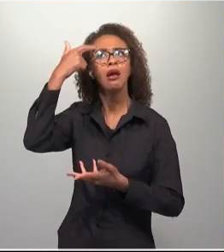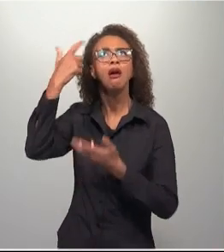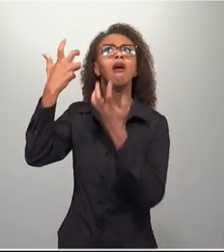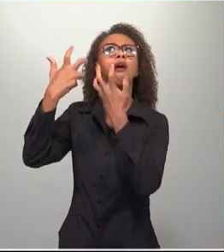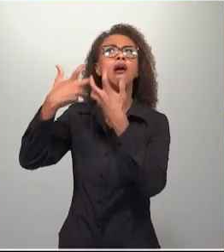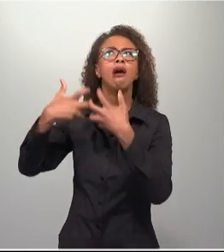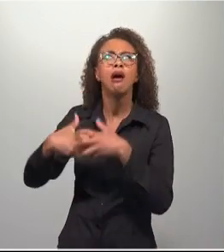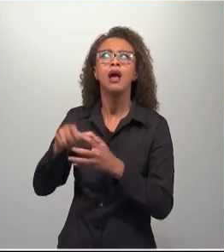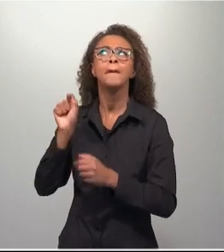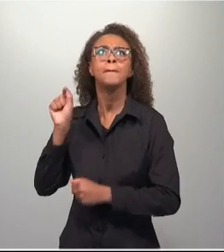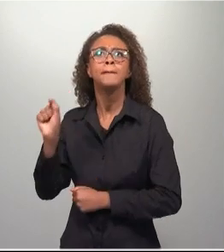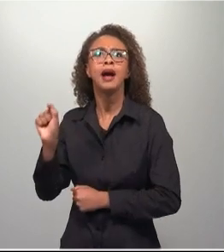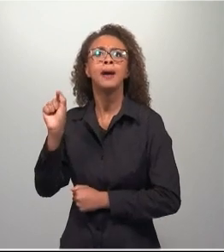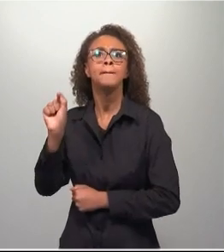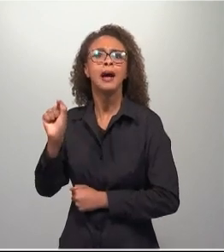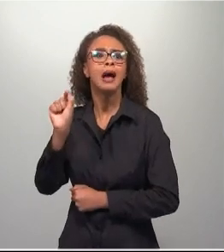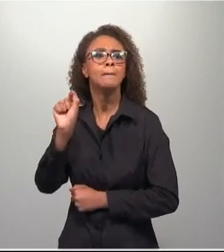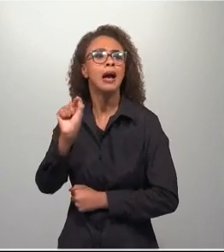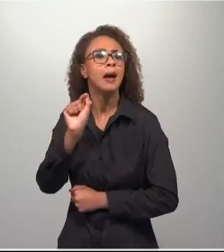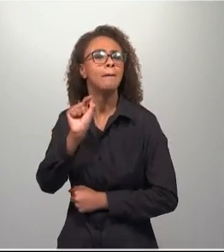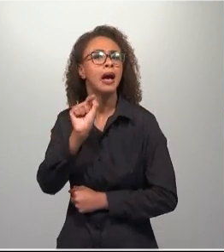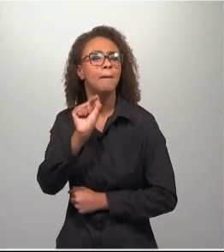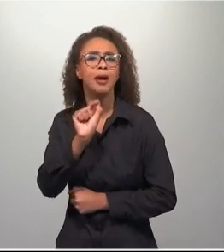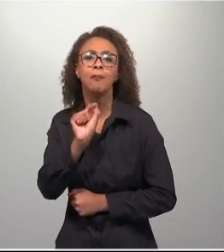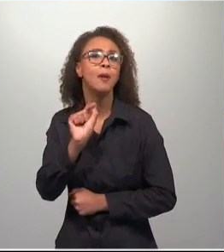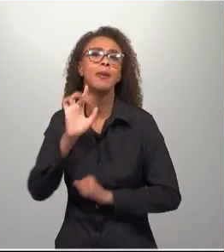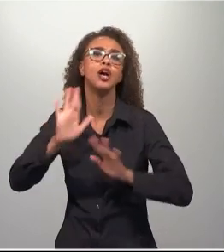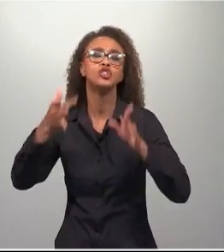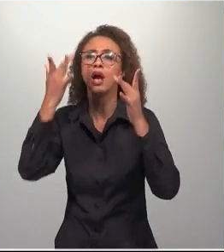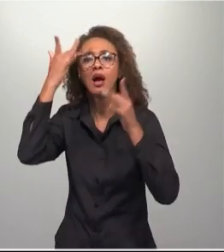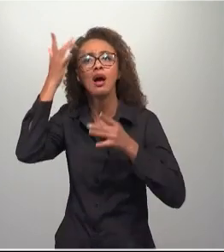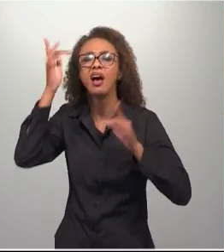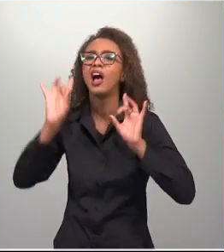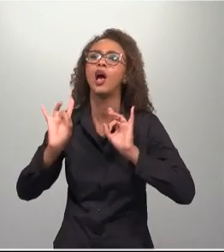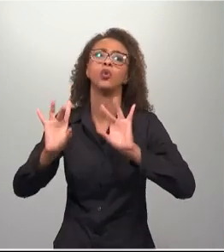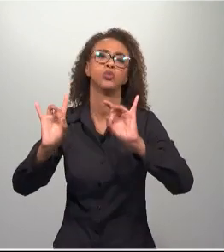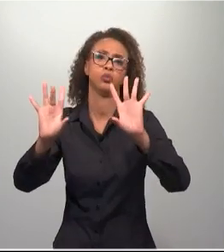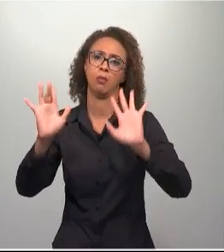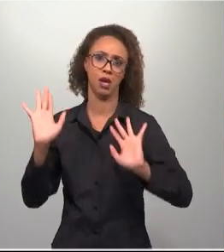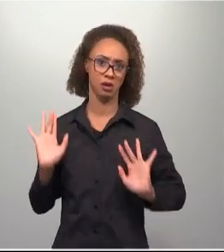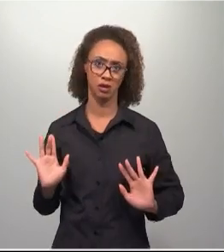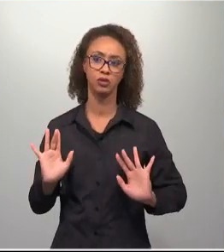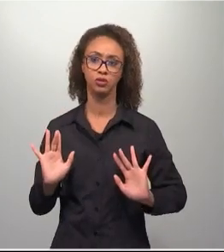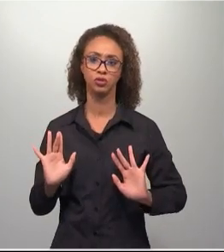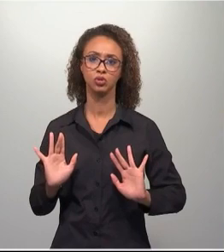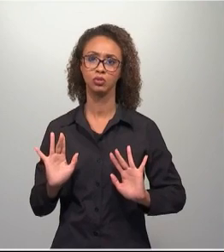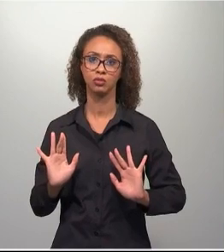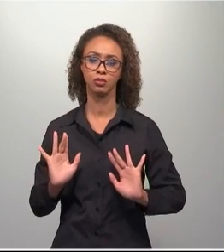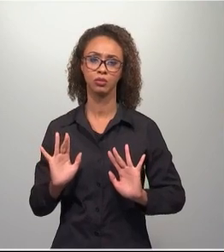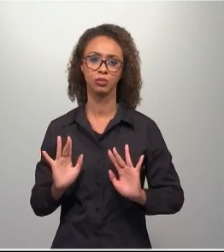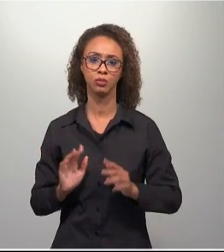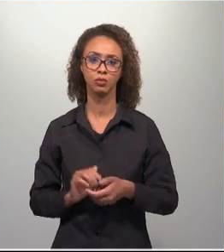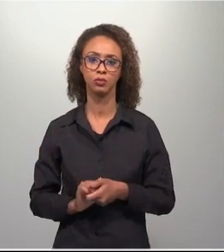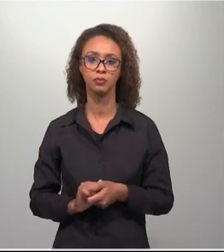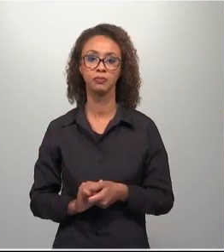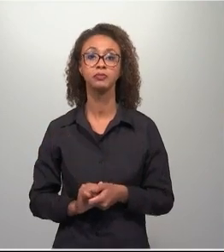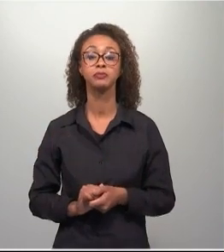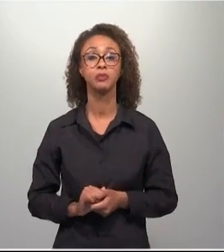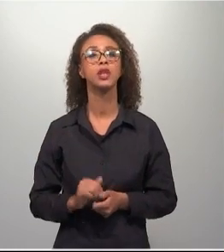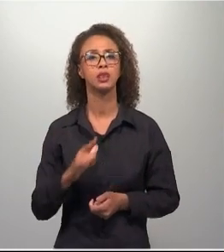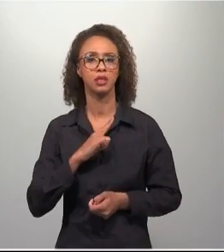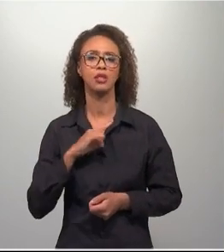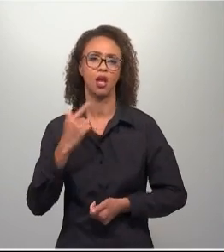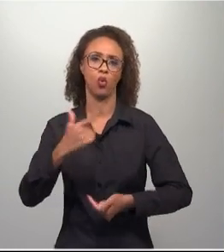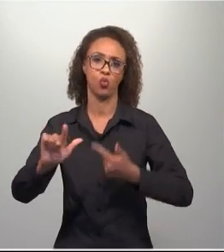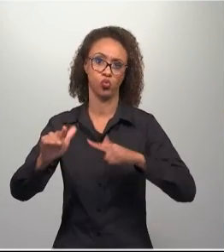a clareza do do que estamos fazendo mas acabamos usando é outras bases